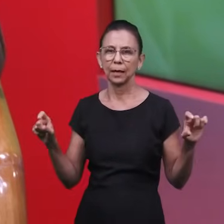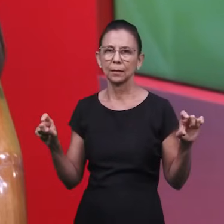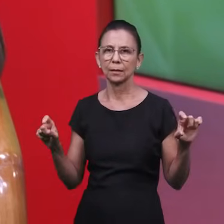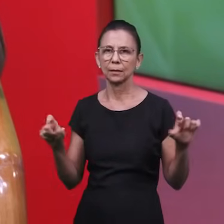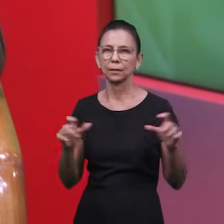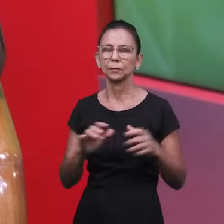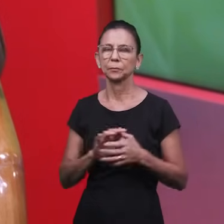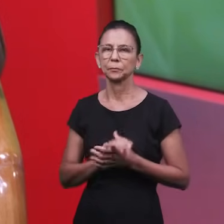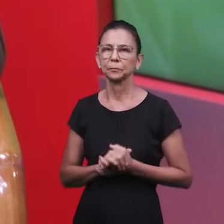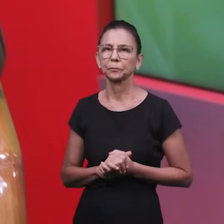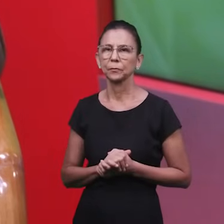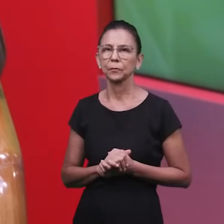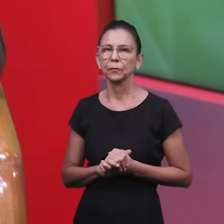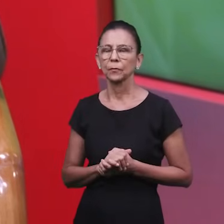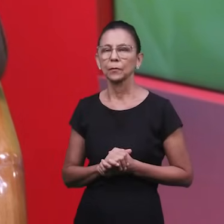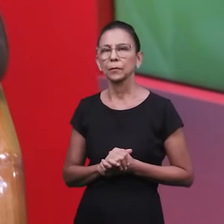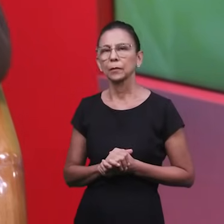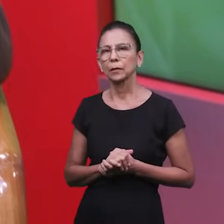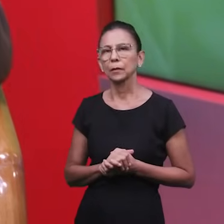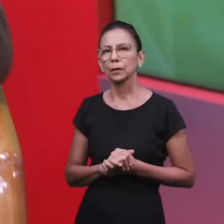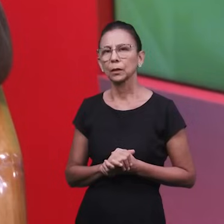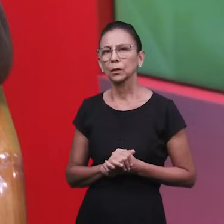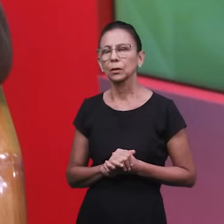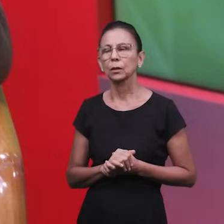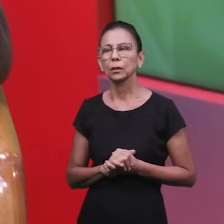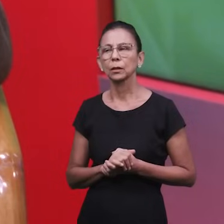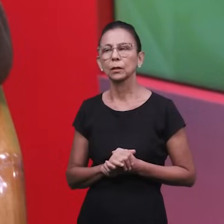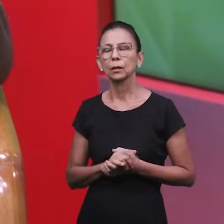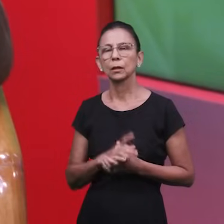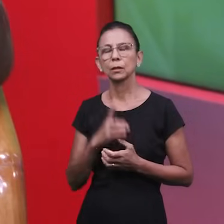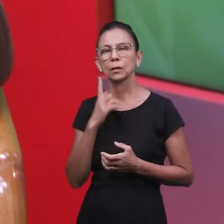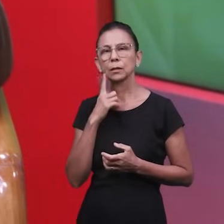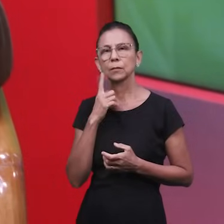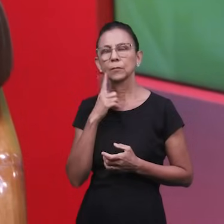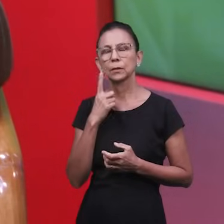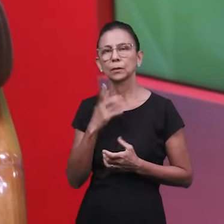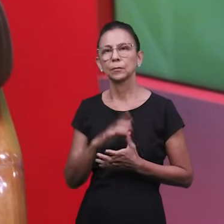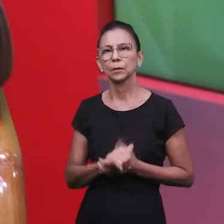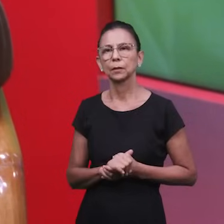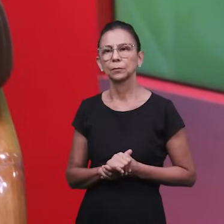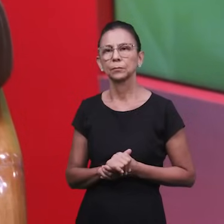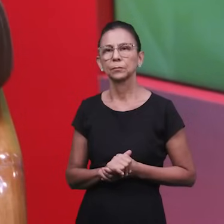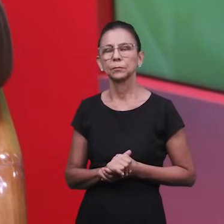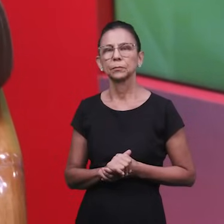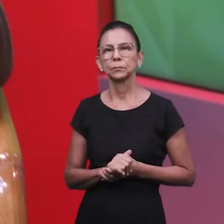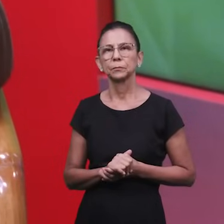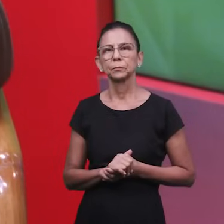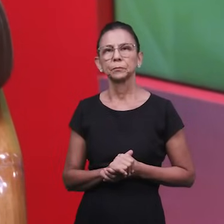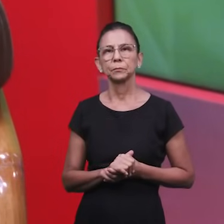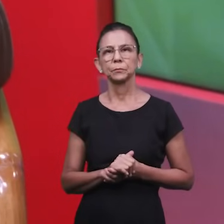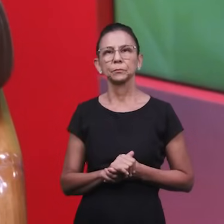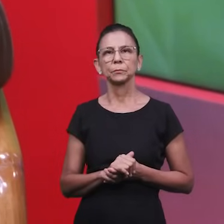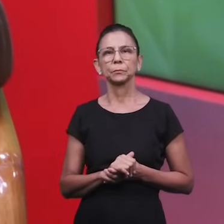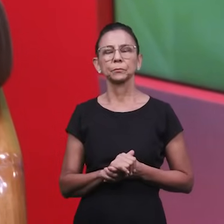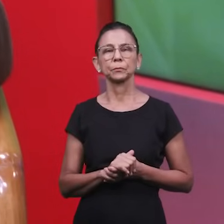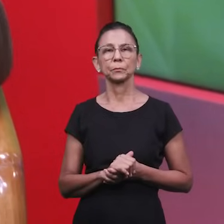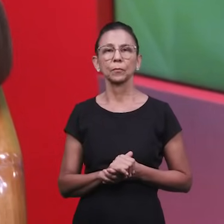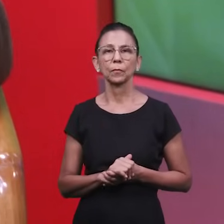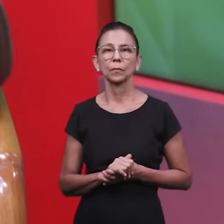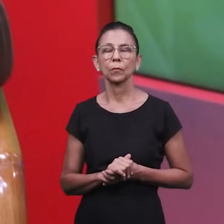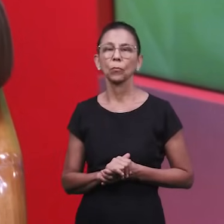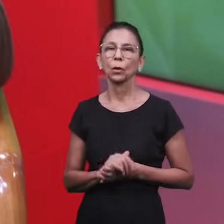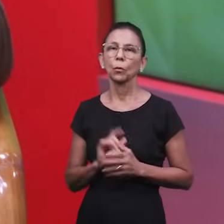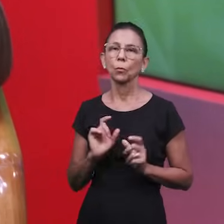e a linguagem de expressões que falam